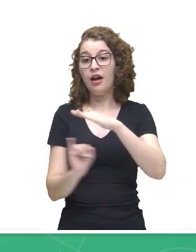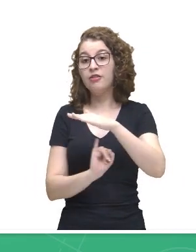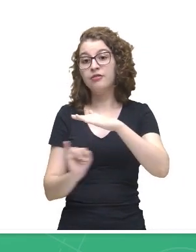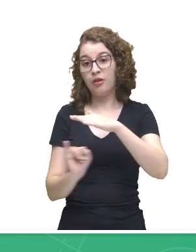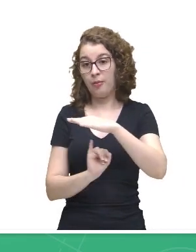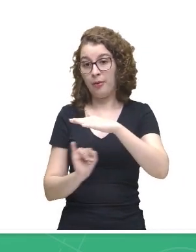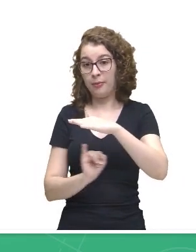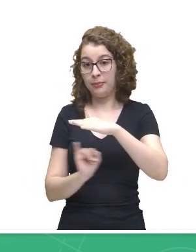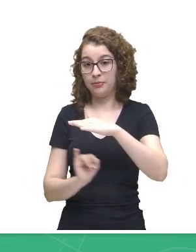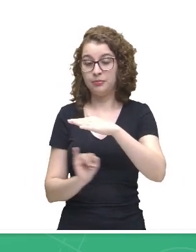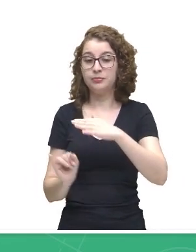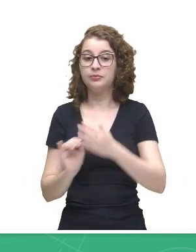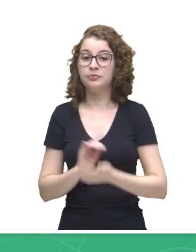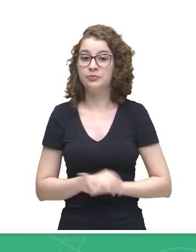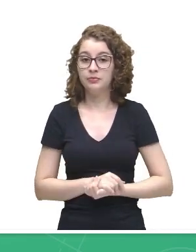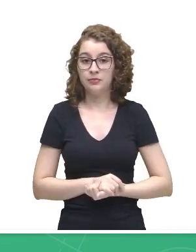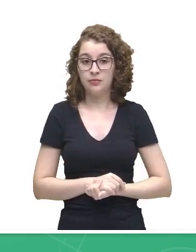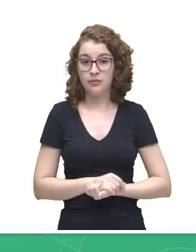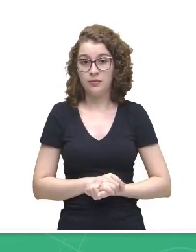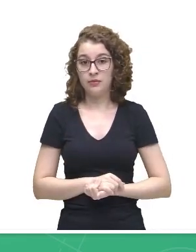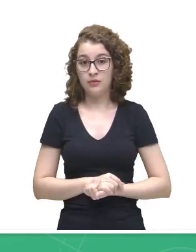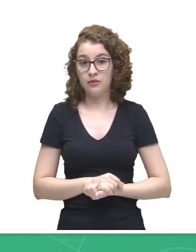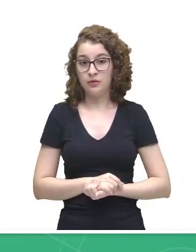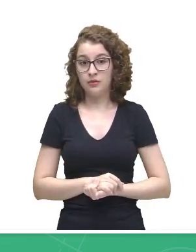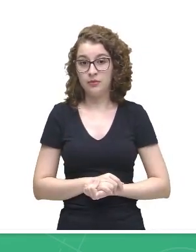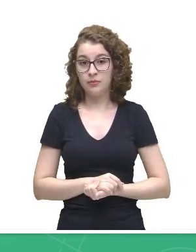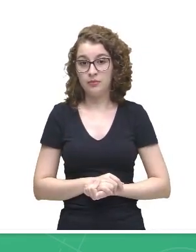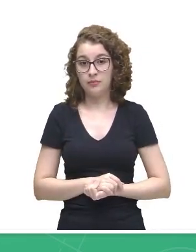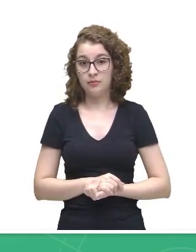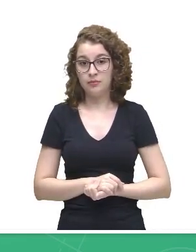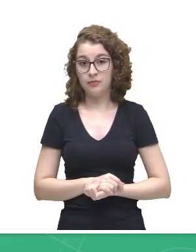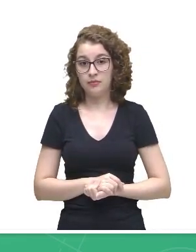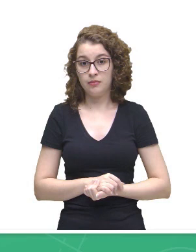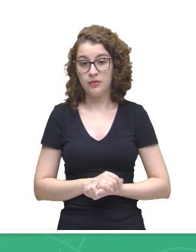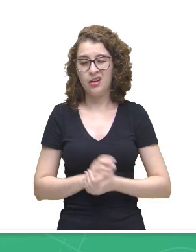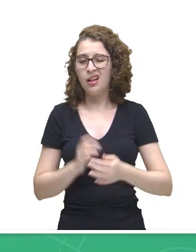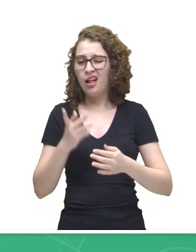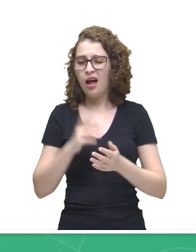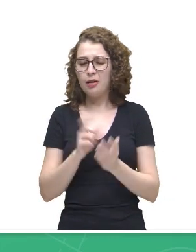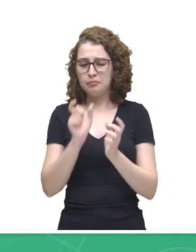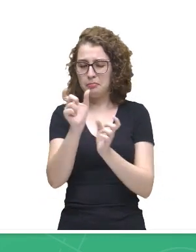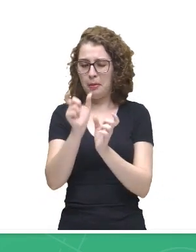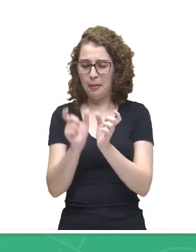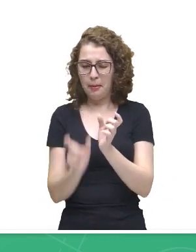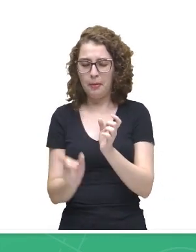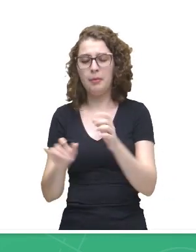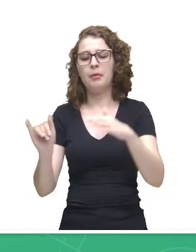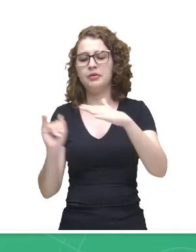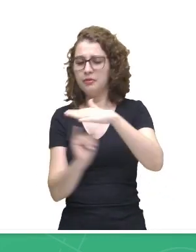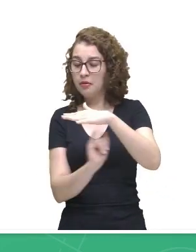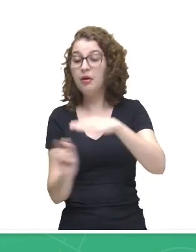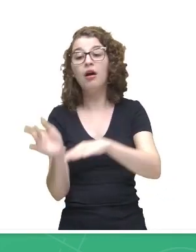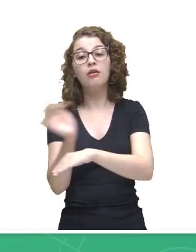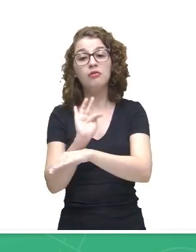a questão da informalidade e a formalidade está sempre presente em qualquer idioma que você